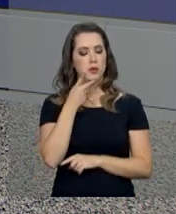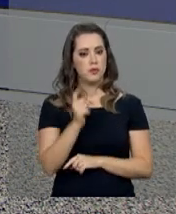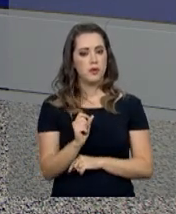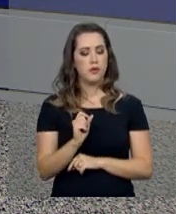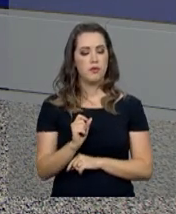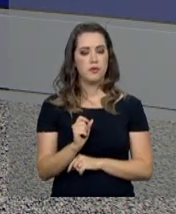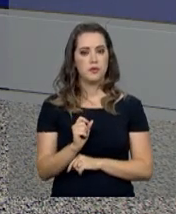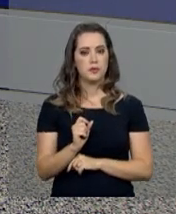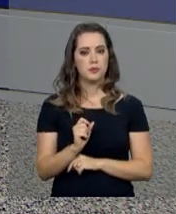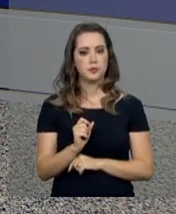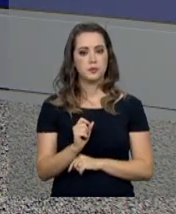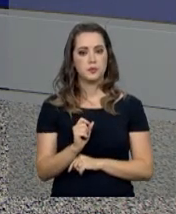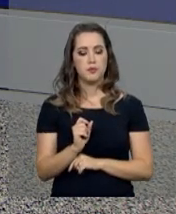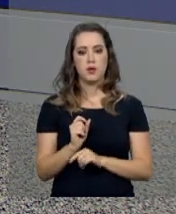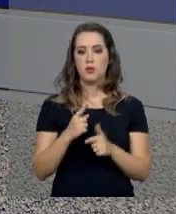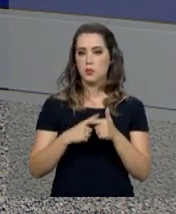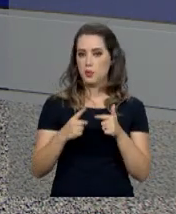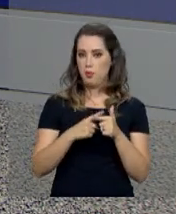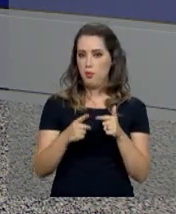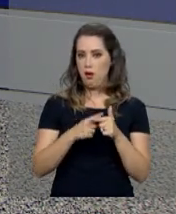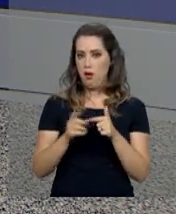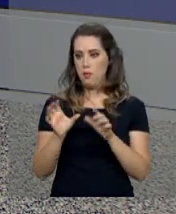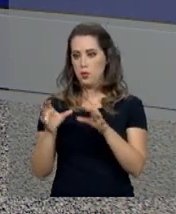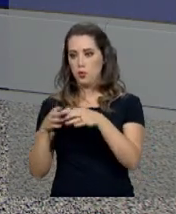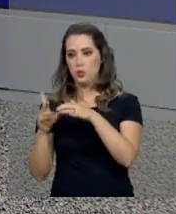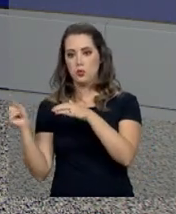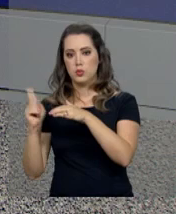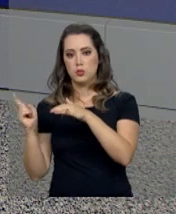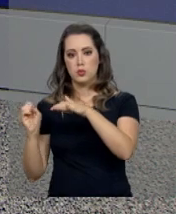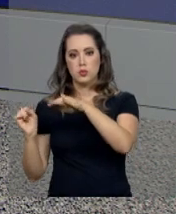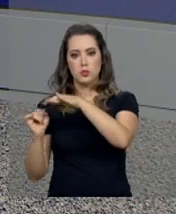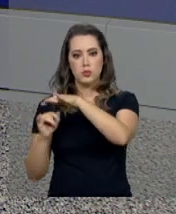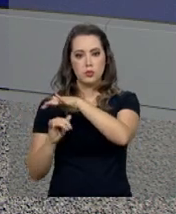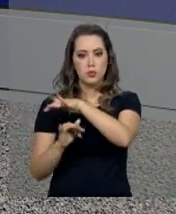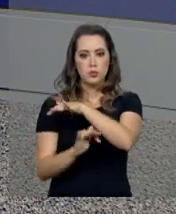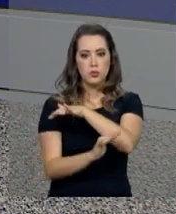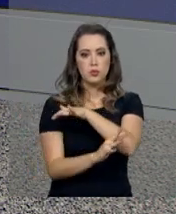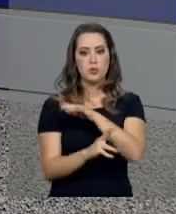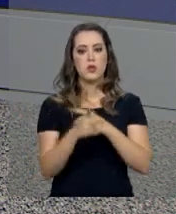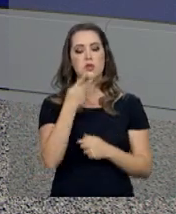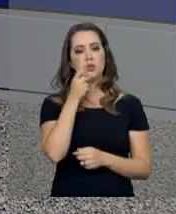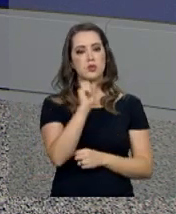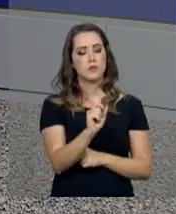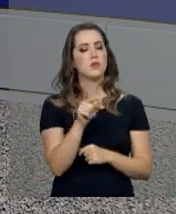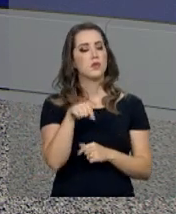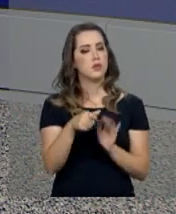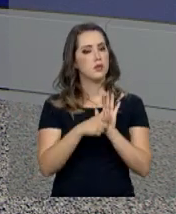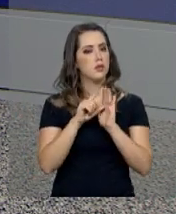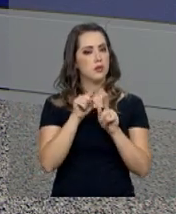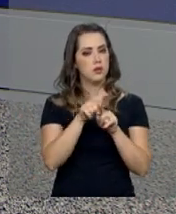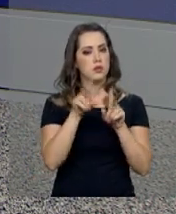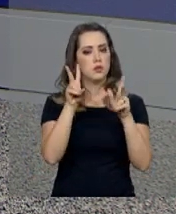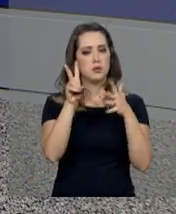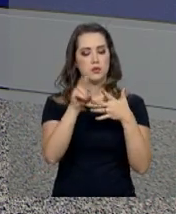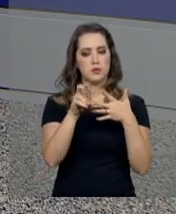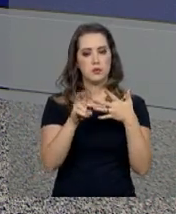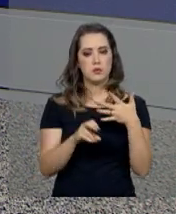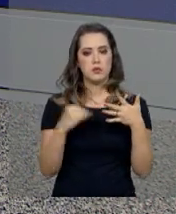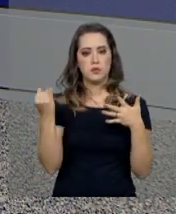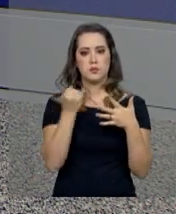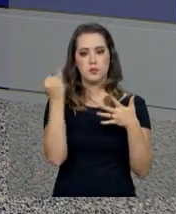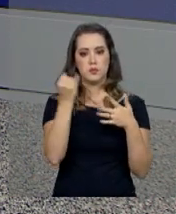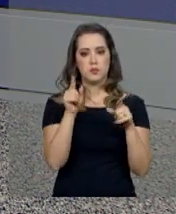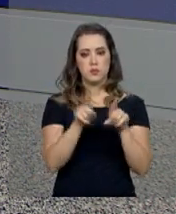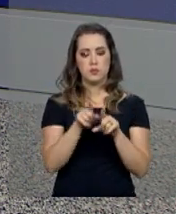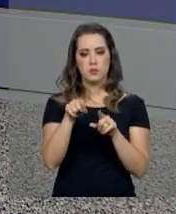sobre a questão da migração dos refugiados a gente destacou aqui previamente que é esse é um tema relevante o